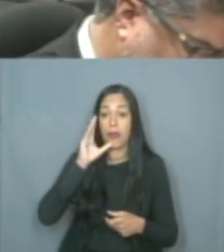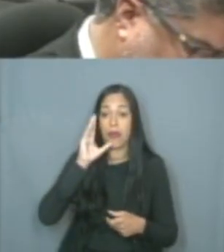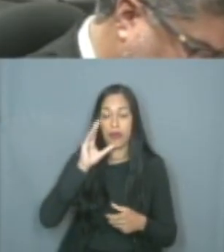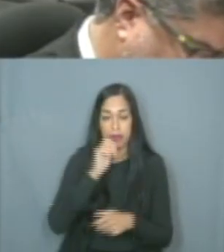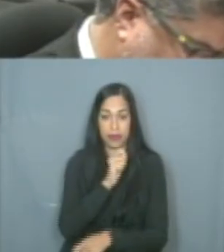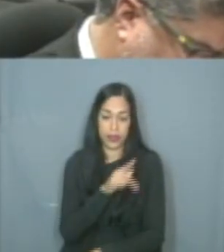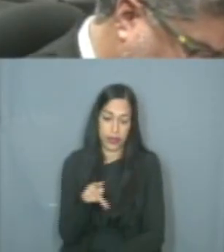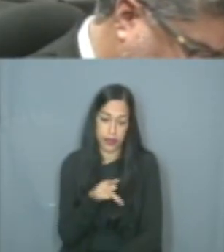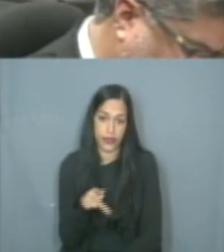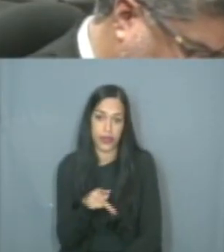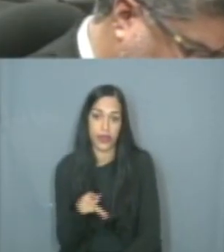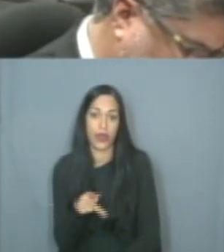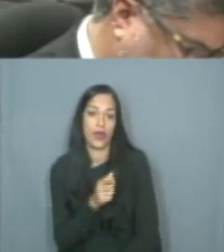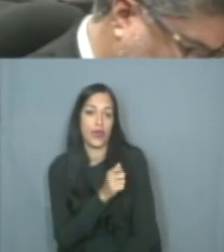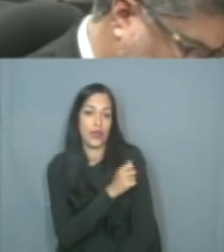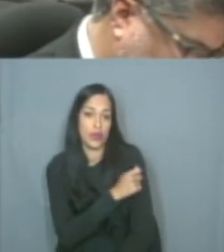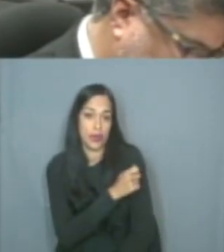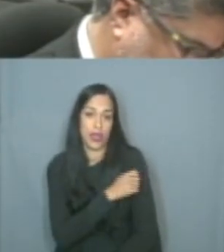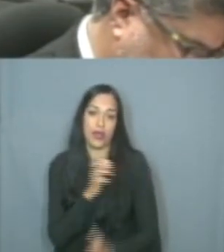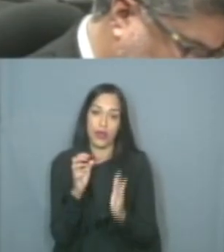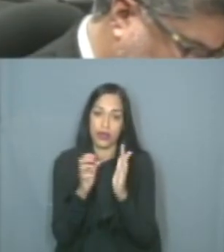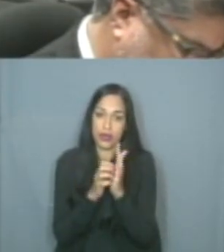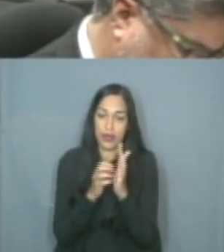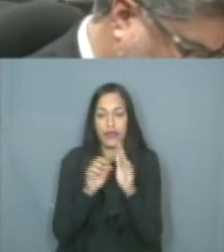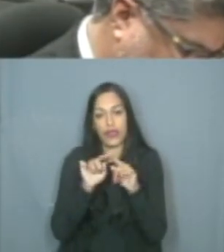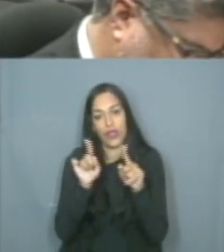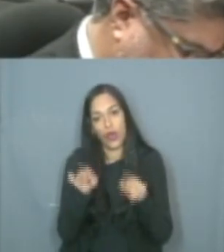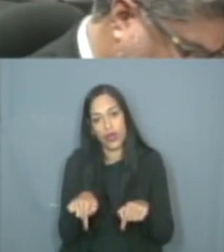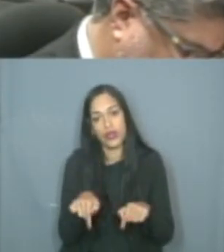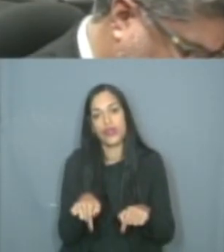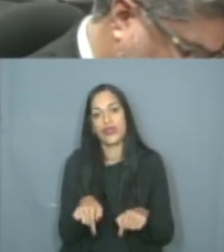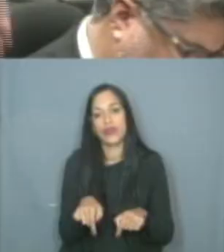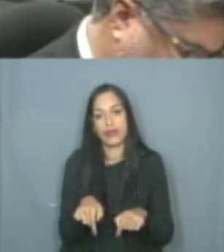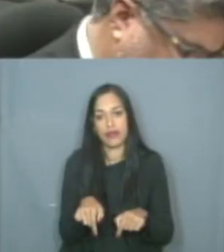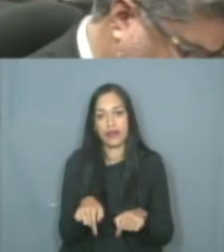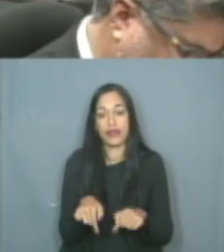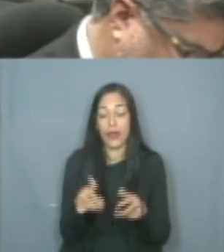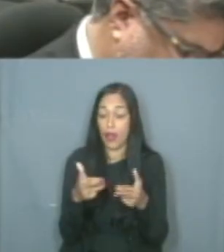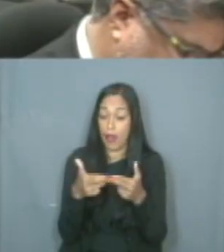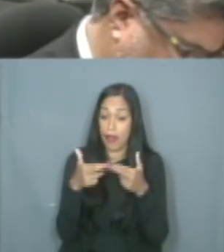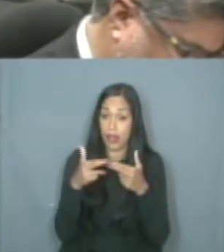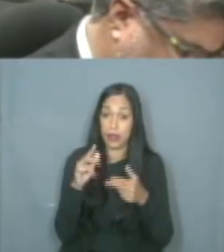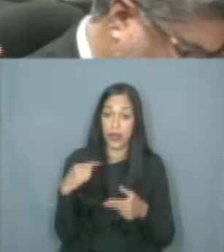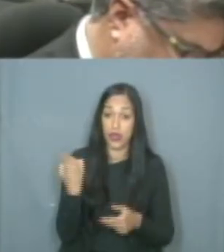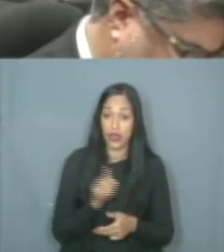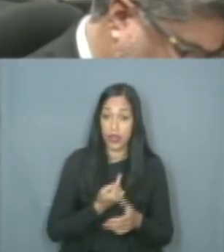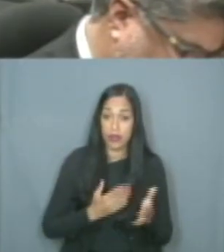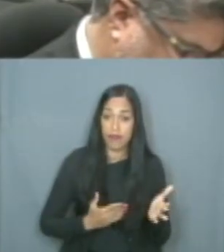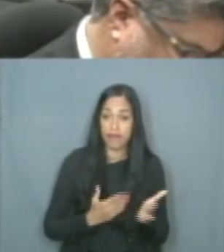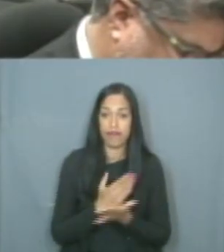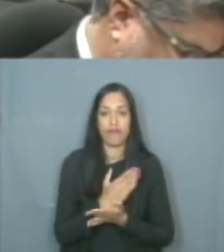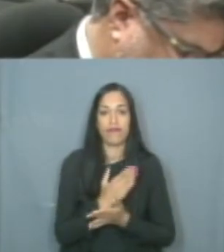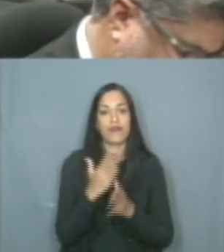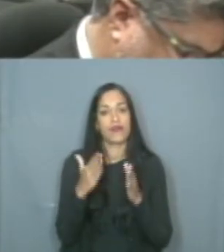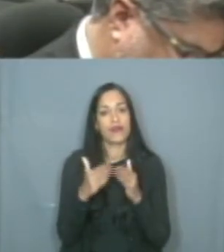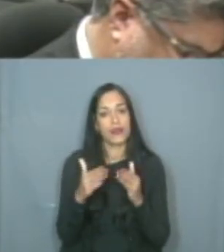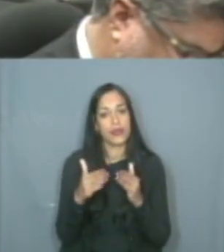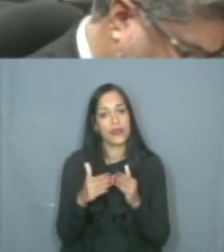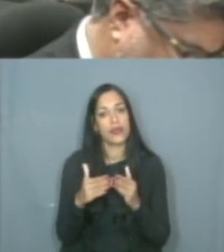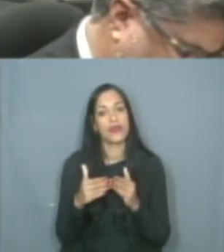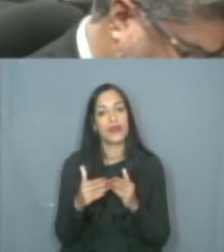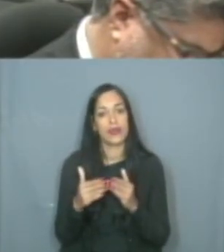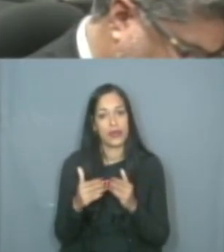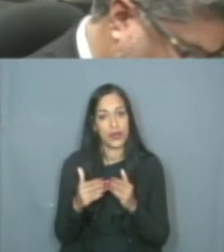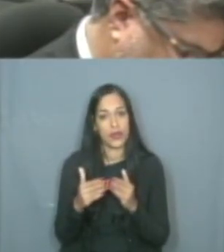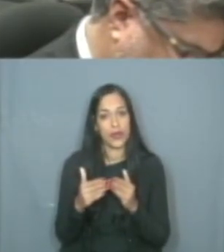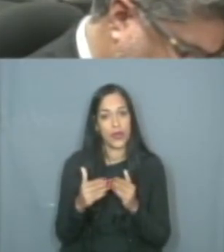os professores, para os servidores, para os alunos consumirem. Requerimentos que nós aprovamos aqui pedindo que fossem retirados